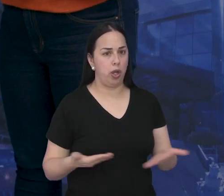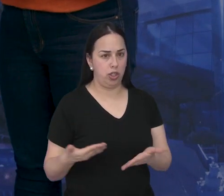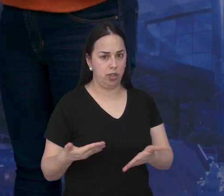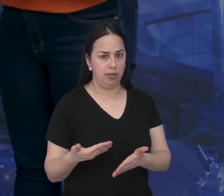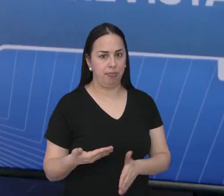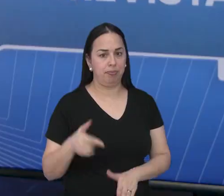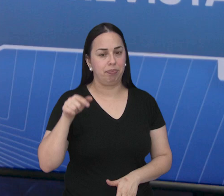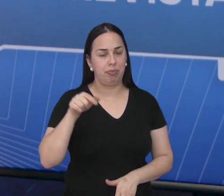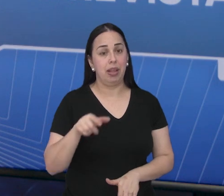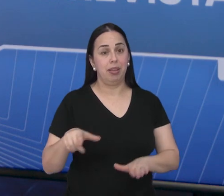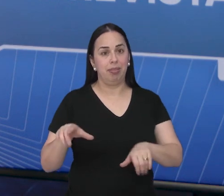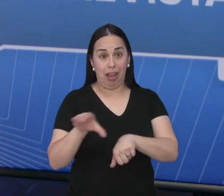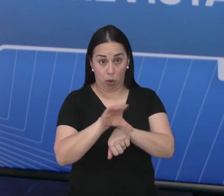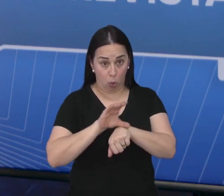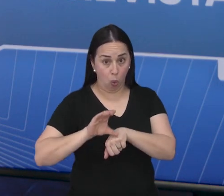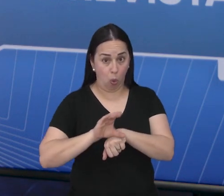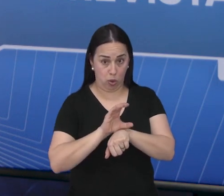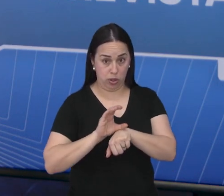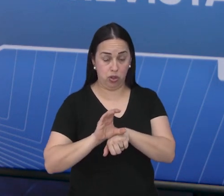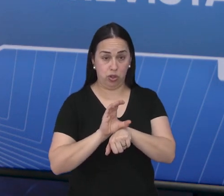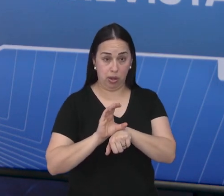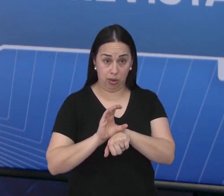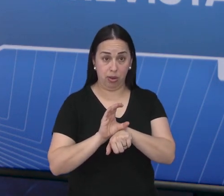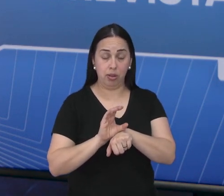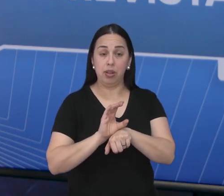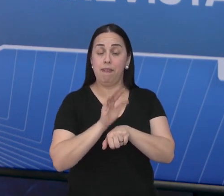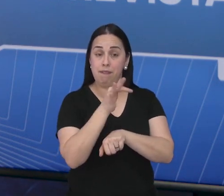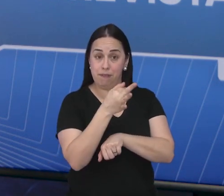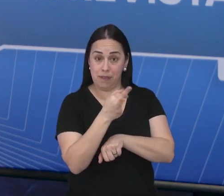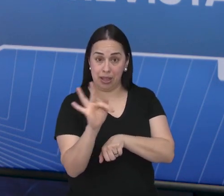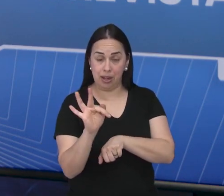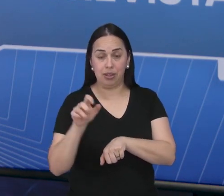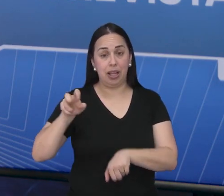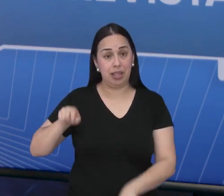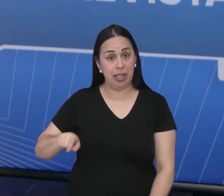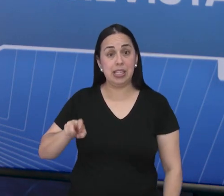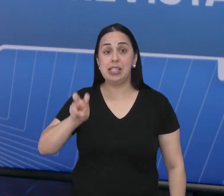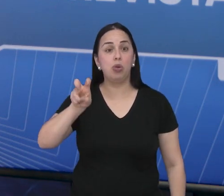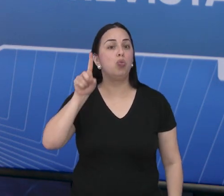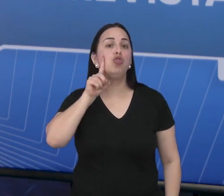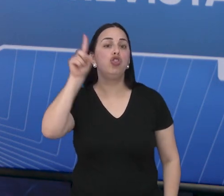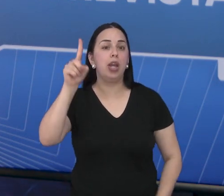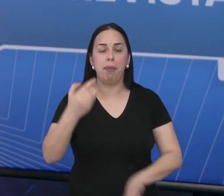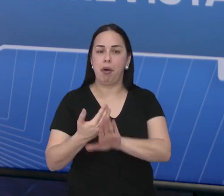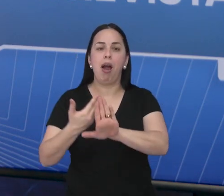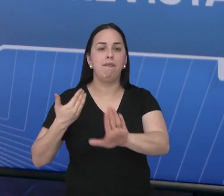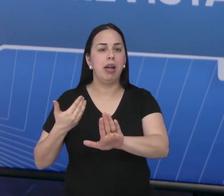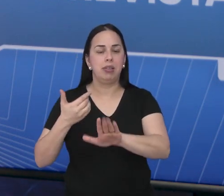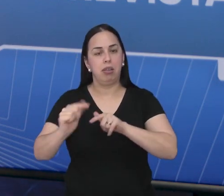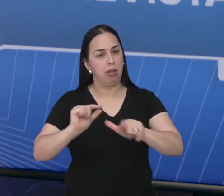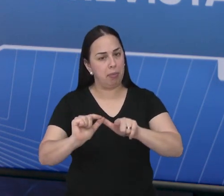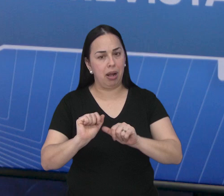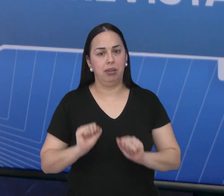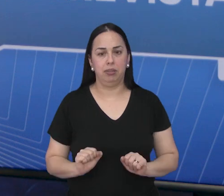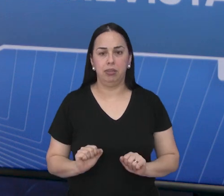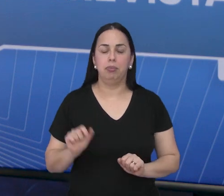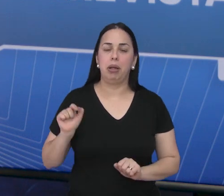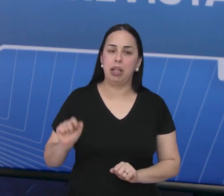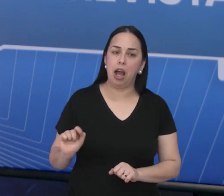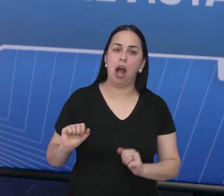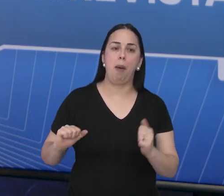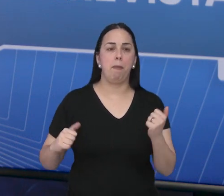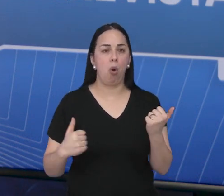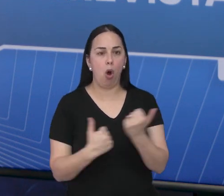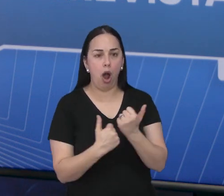o pai, por Constituição mesmo, por conta da Constituição Federal, ele tem 5 dias previsto na Constituição para